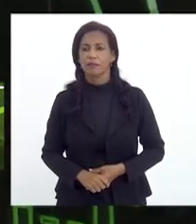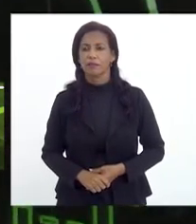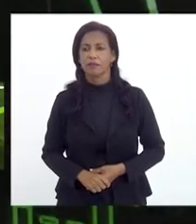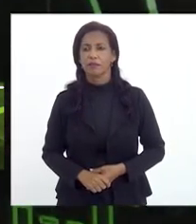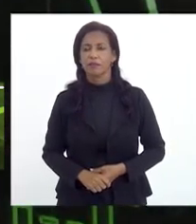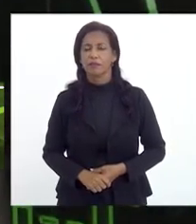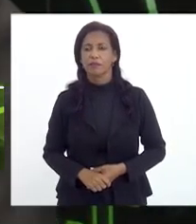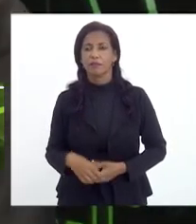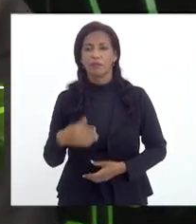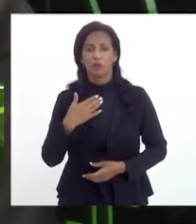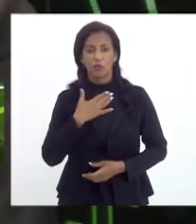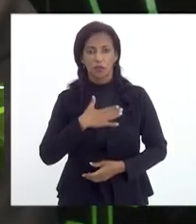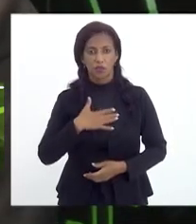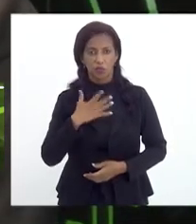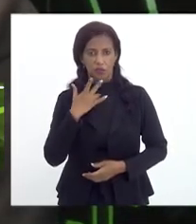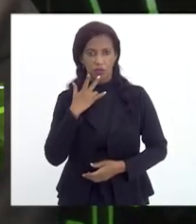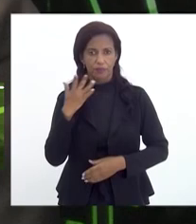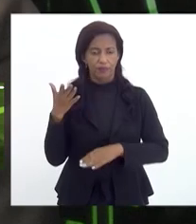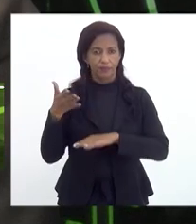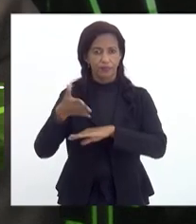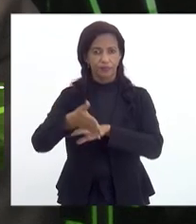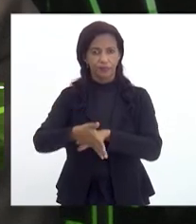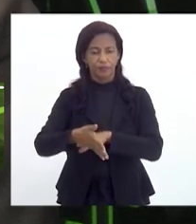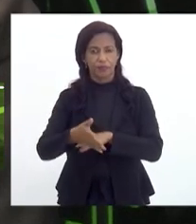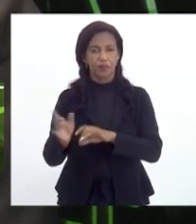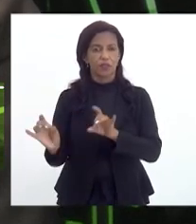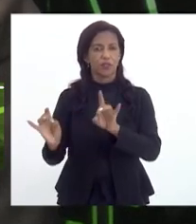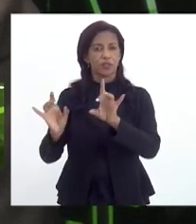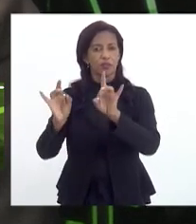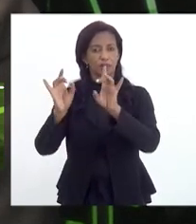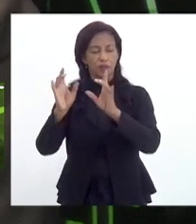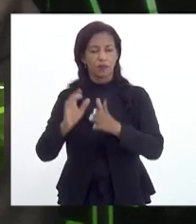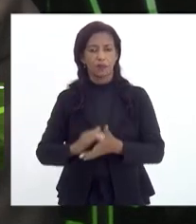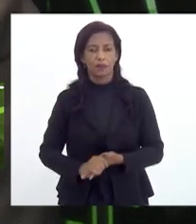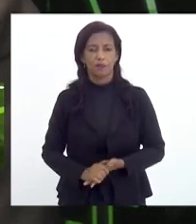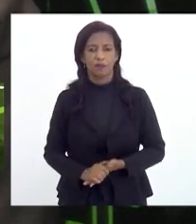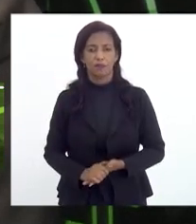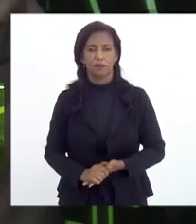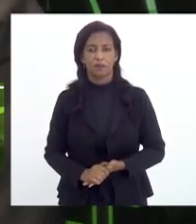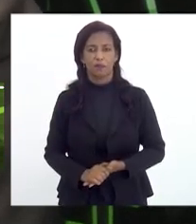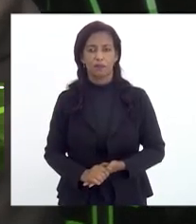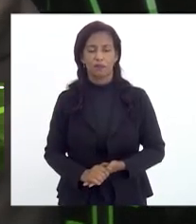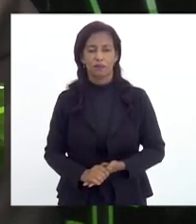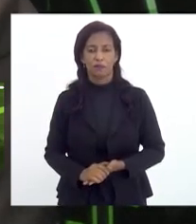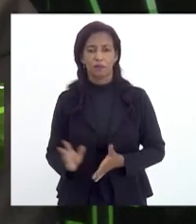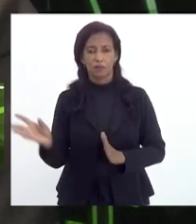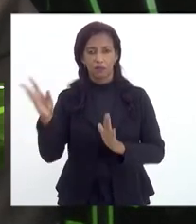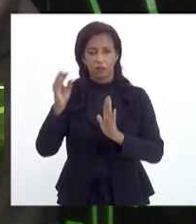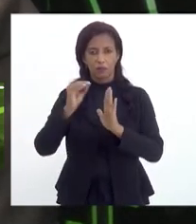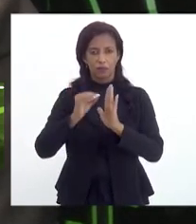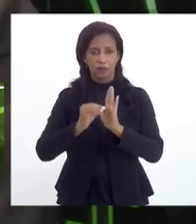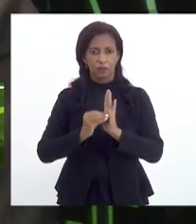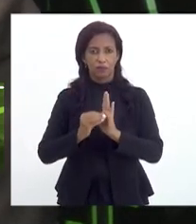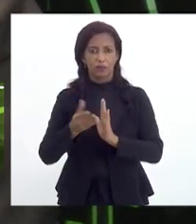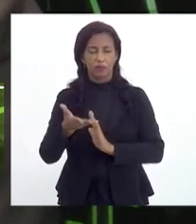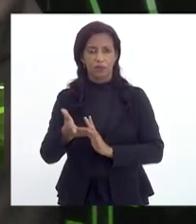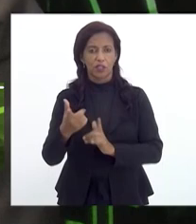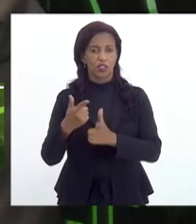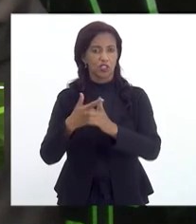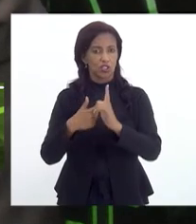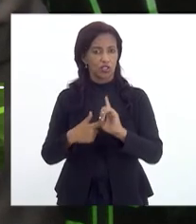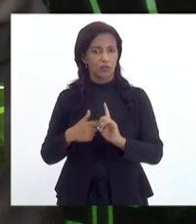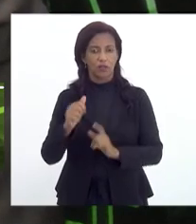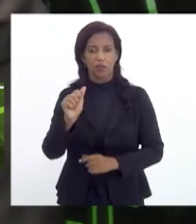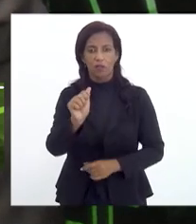Eu gostaria De fazer uma abordagem Especialmente Com relação A questão Colocada Aqui Da dívida